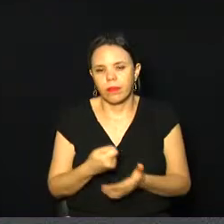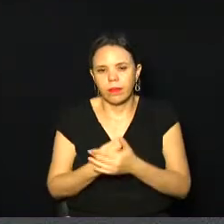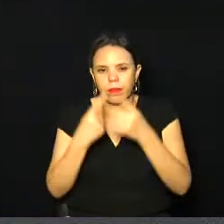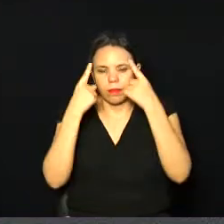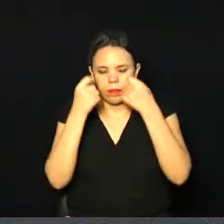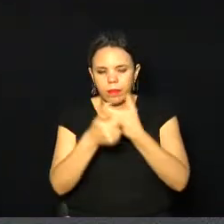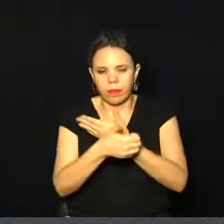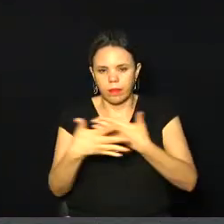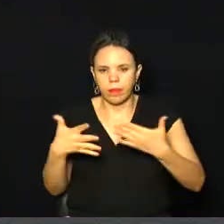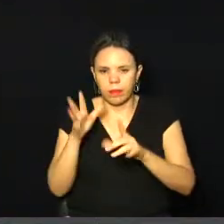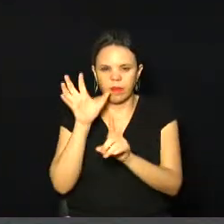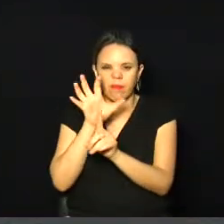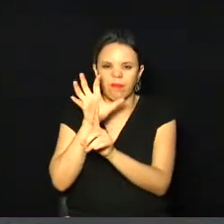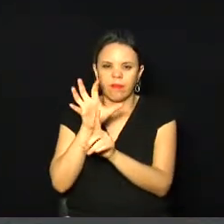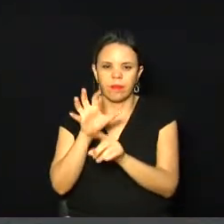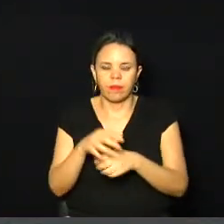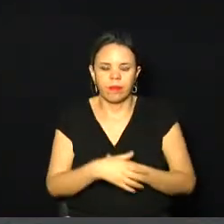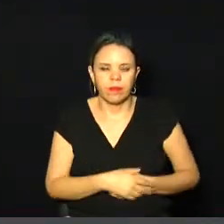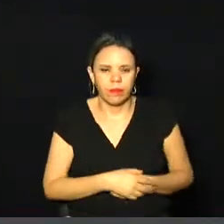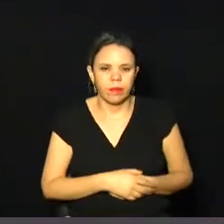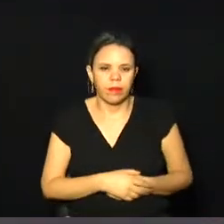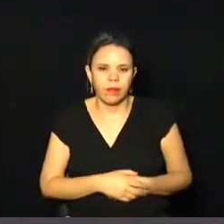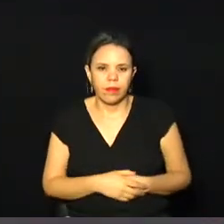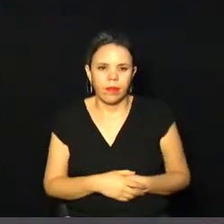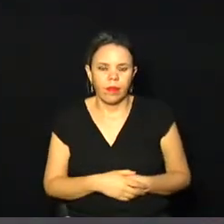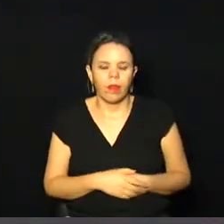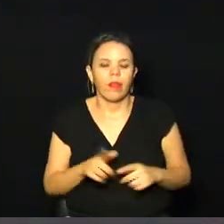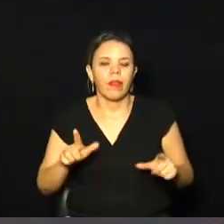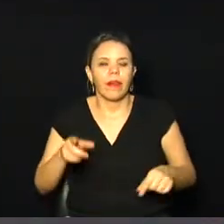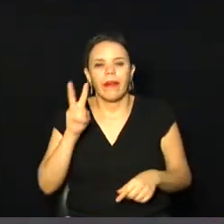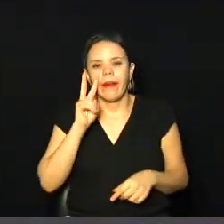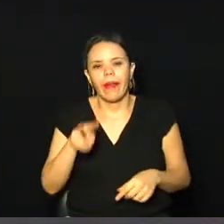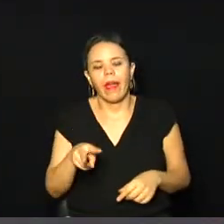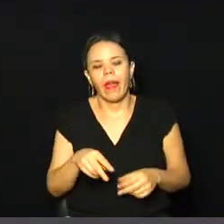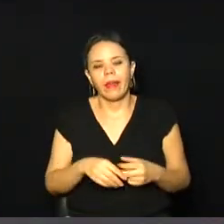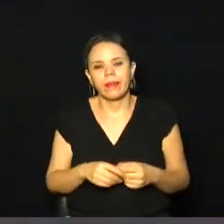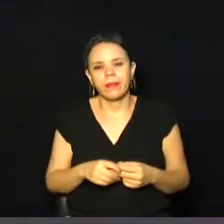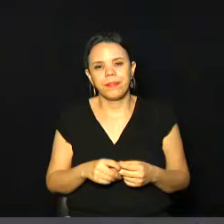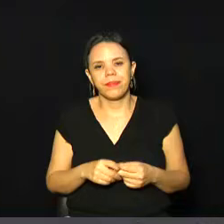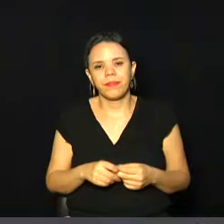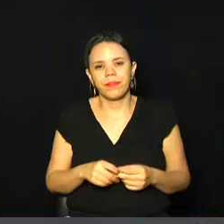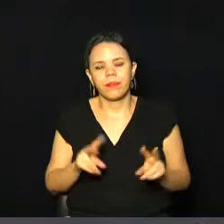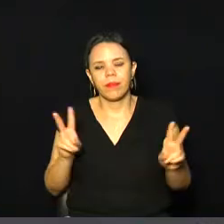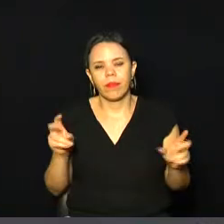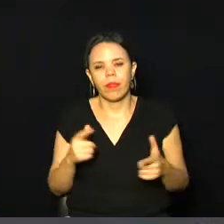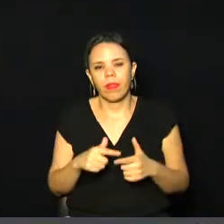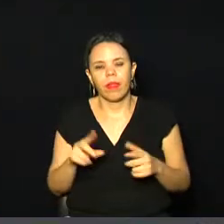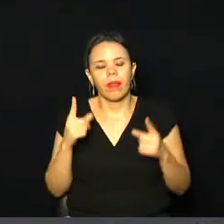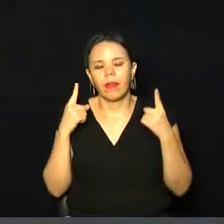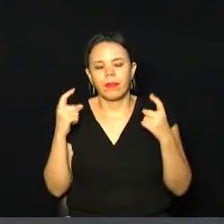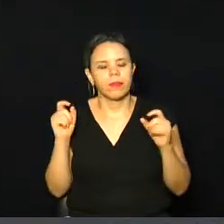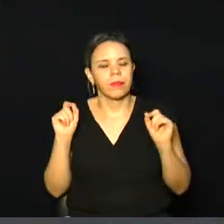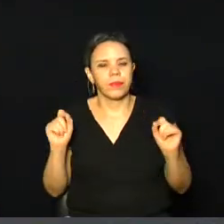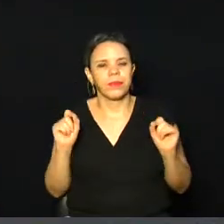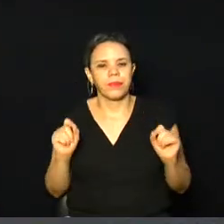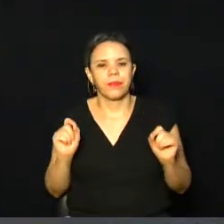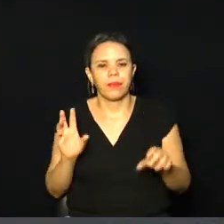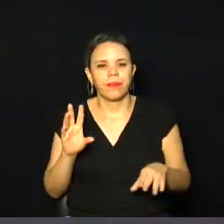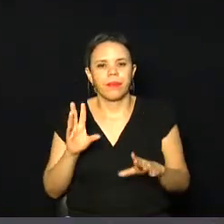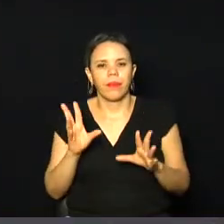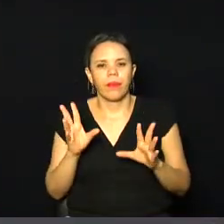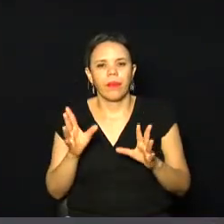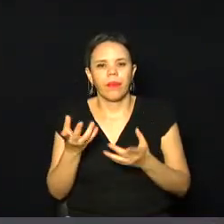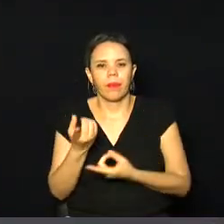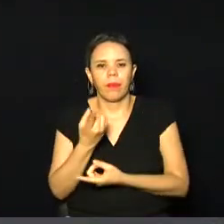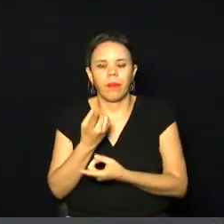moral. Então, assim, onde a gente vê, né, então, essas questões também de violência, não só dentro de um